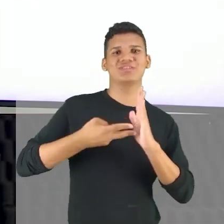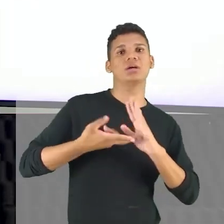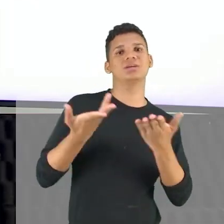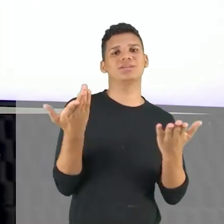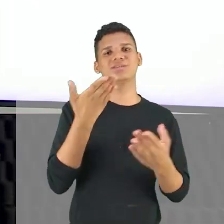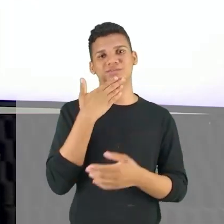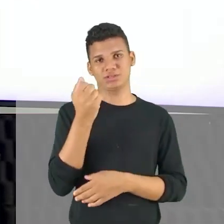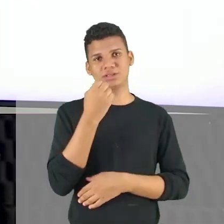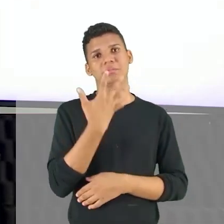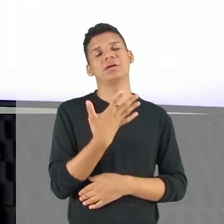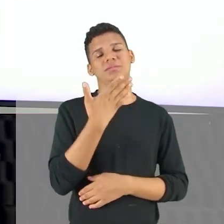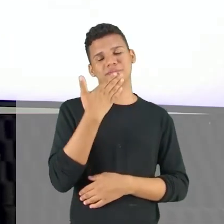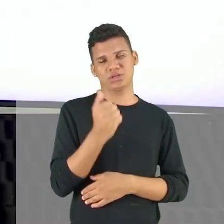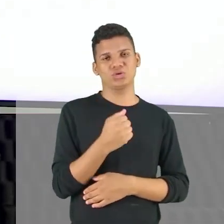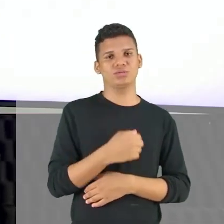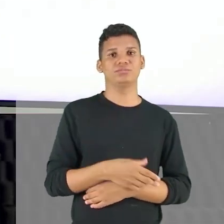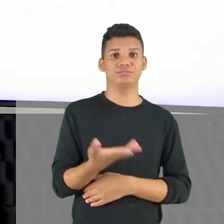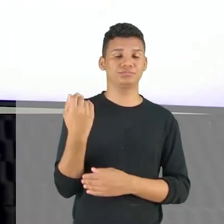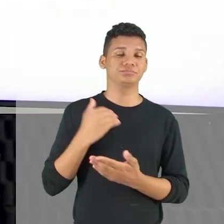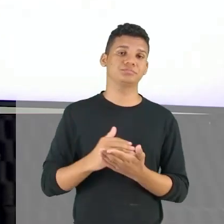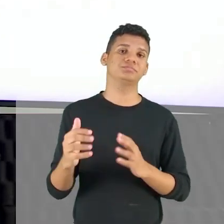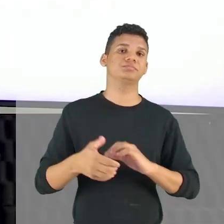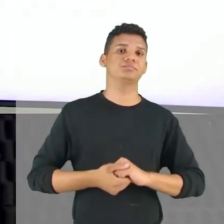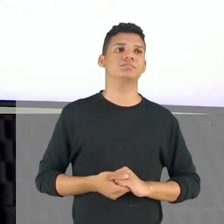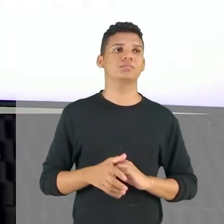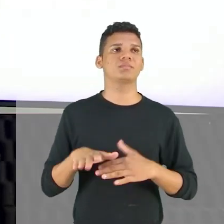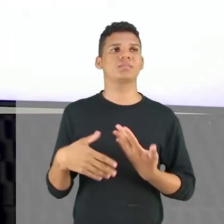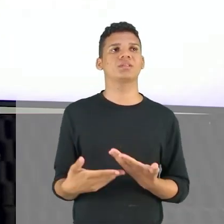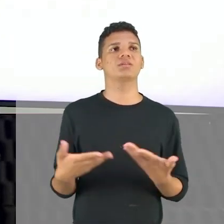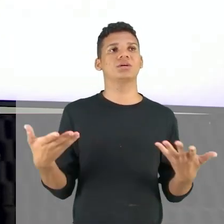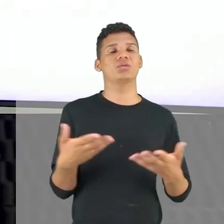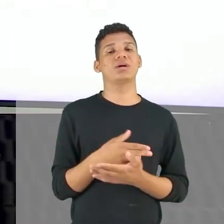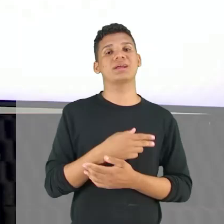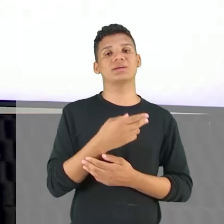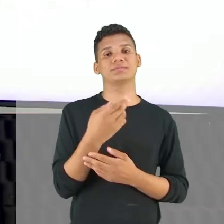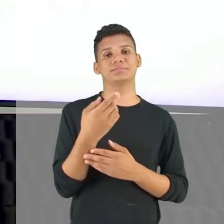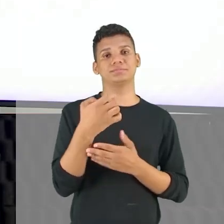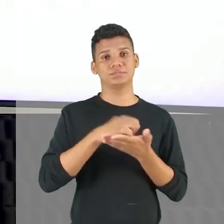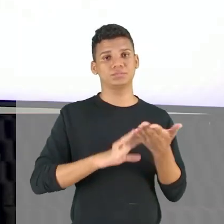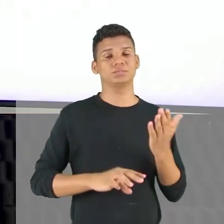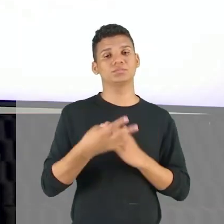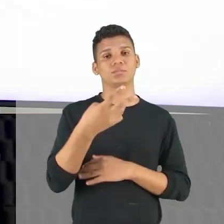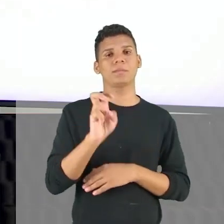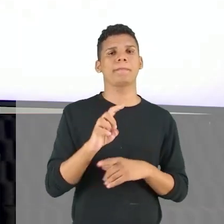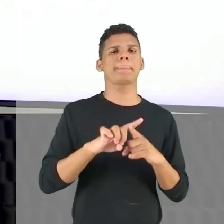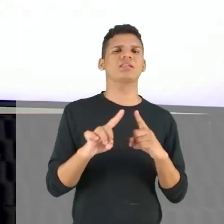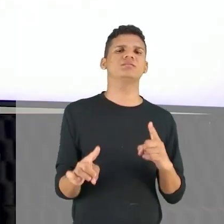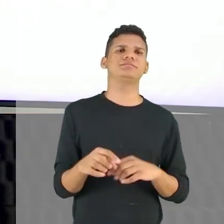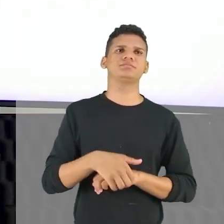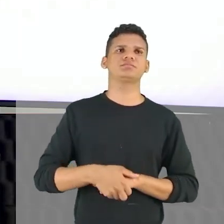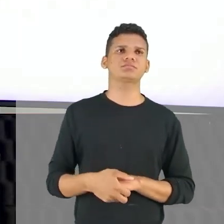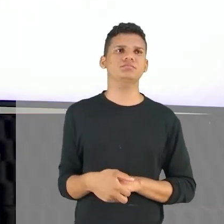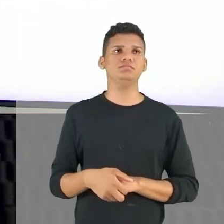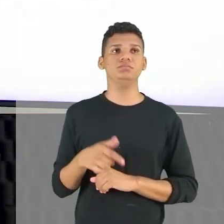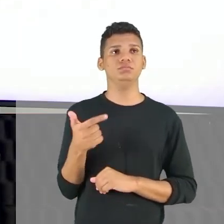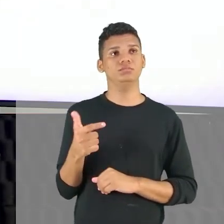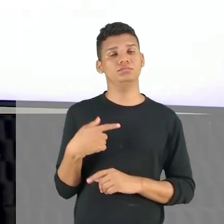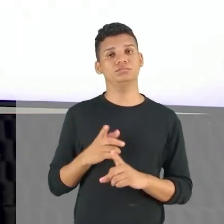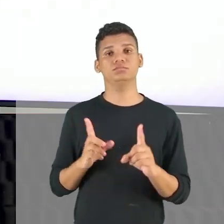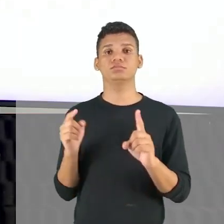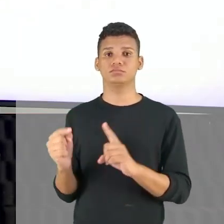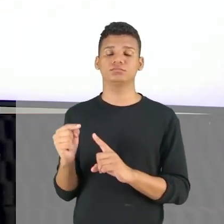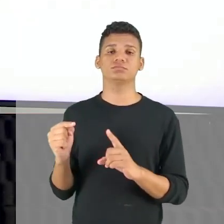facilitar muito, beleza? Bora lá! Vamos para a questão 35. Aqui já é uma questão que não tem relação com o texto que a gente